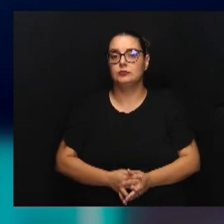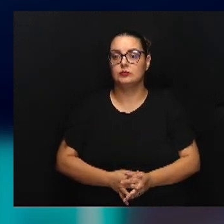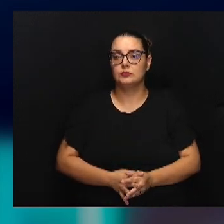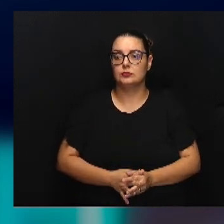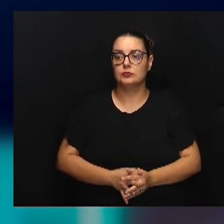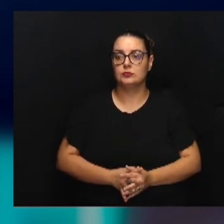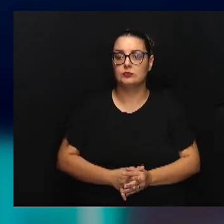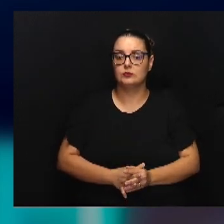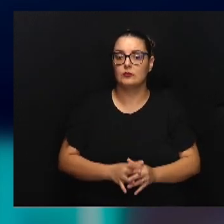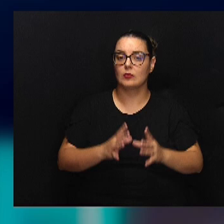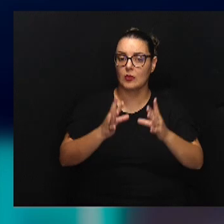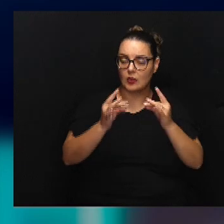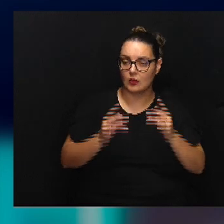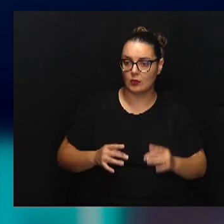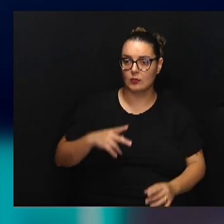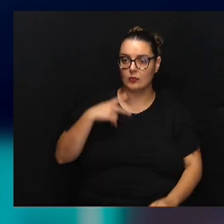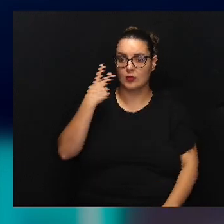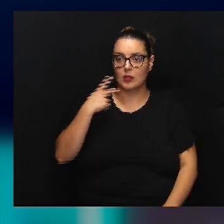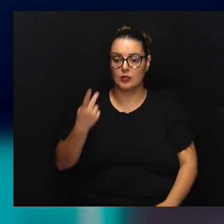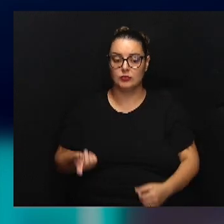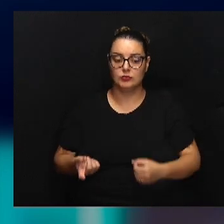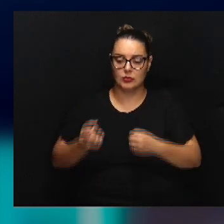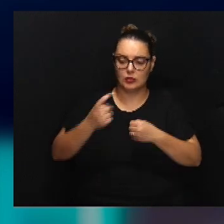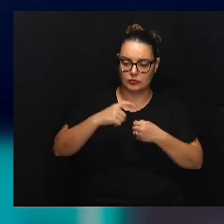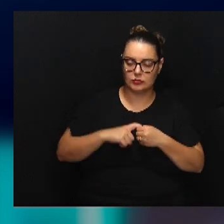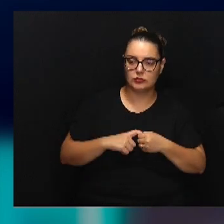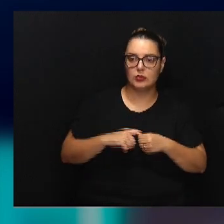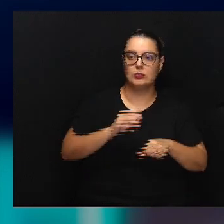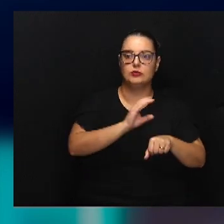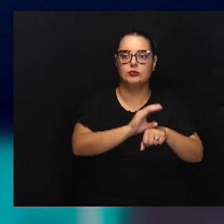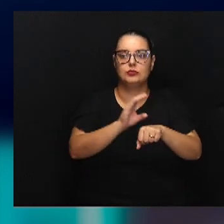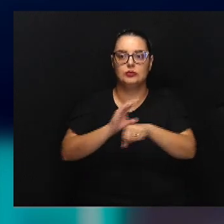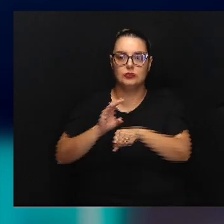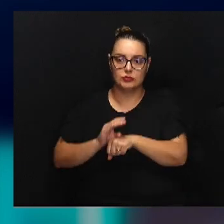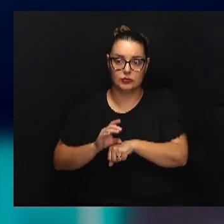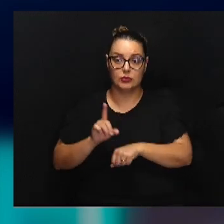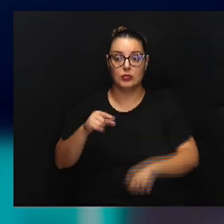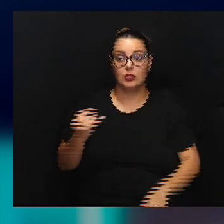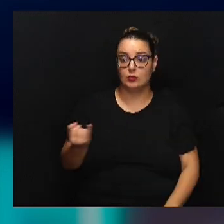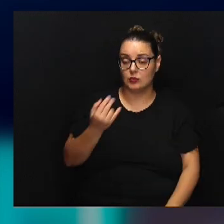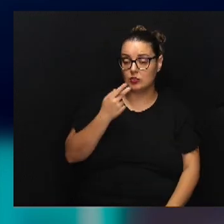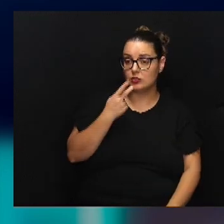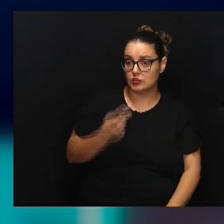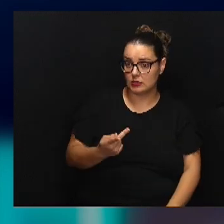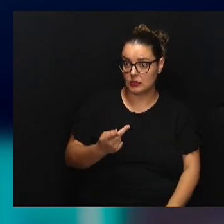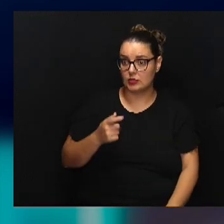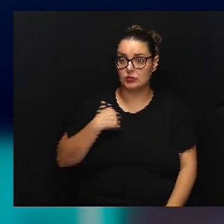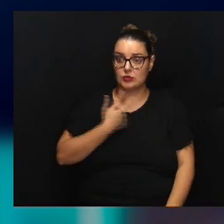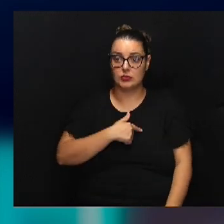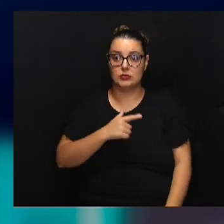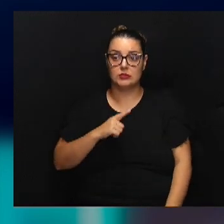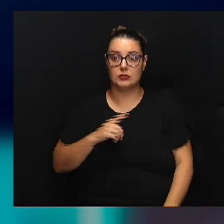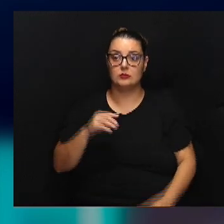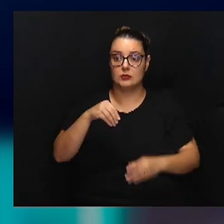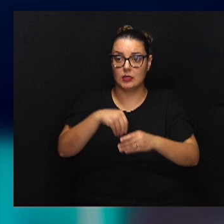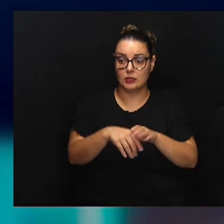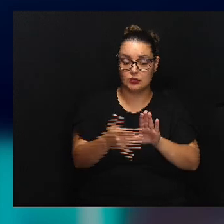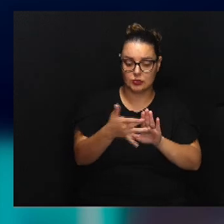uma definição política de retomar os cursinhos. E é importante dizer que nós temos, dentro de uma